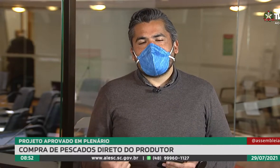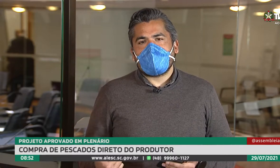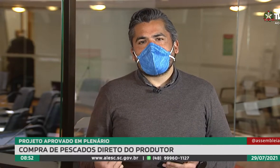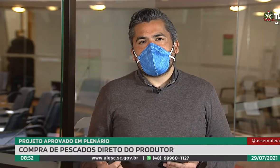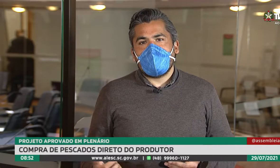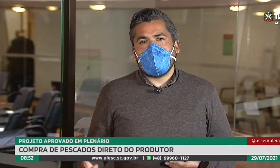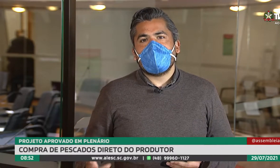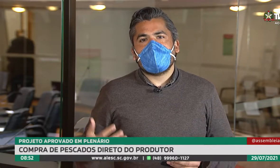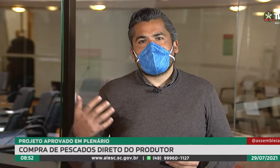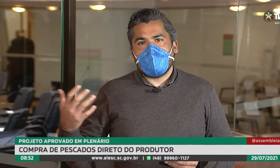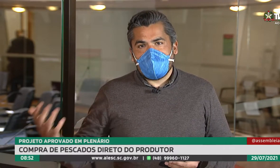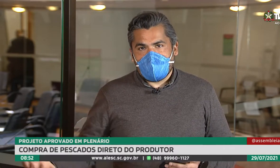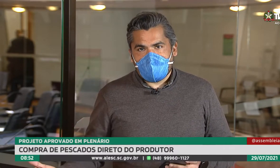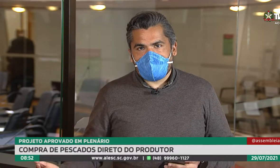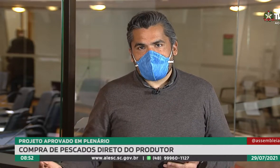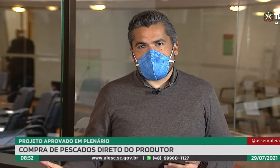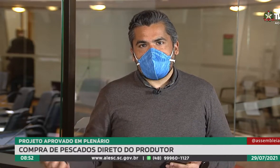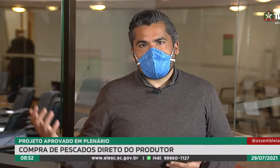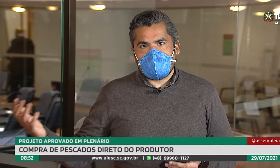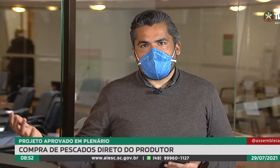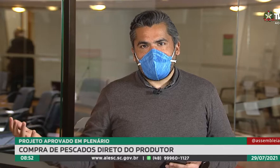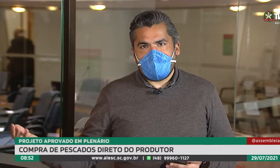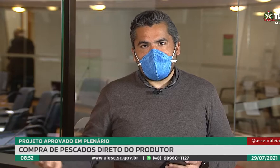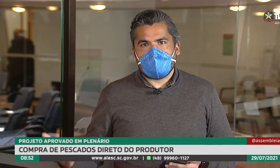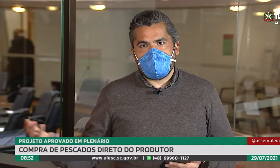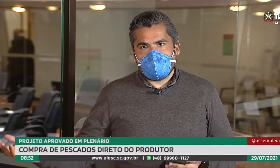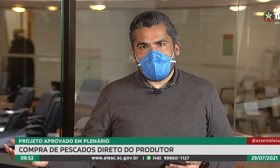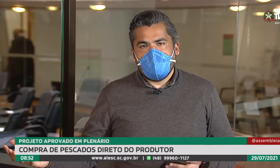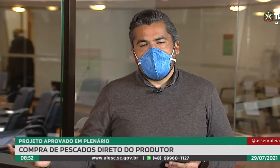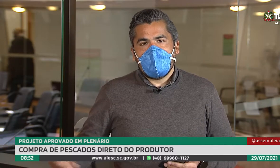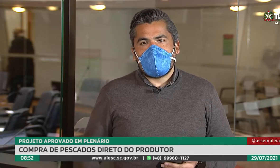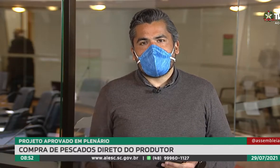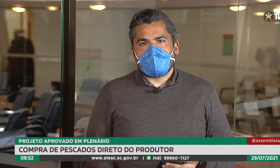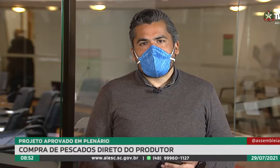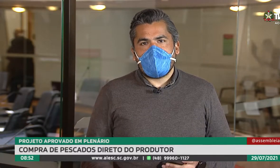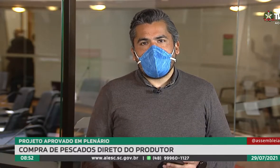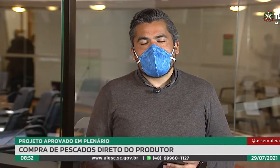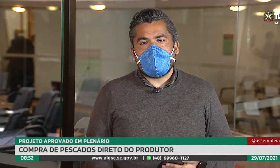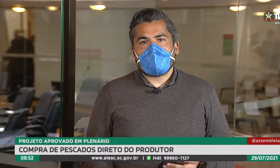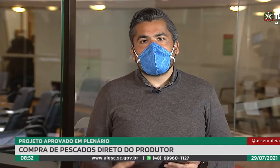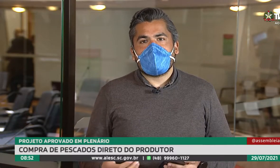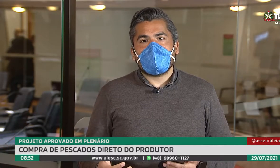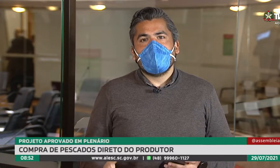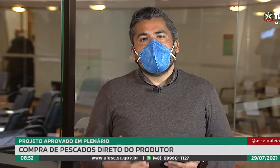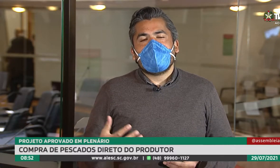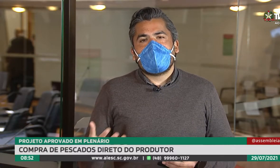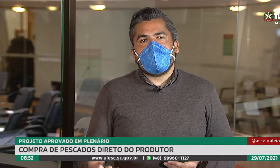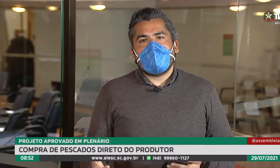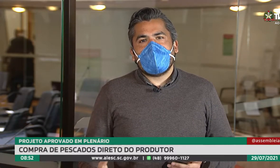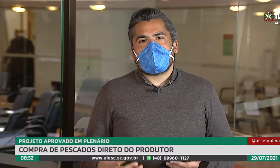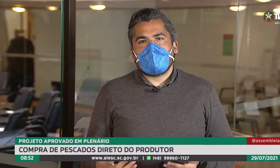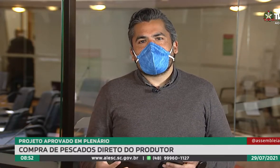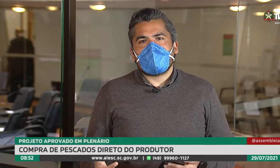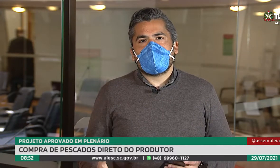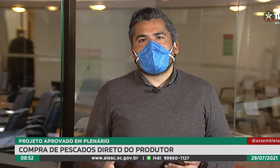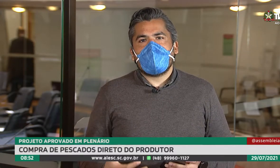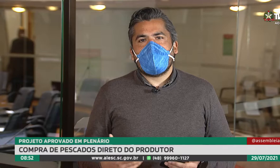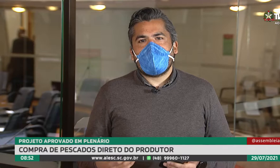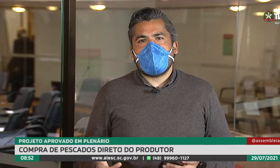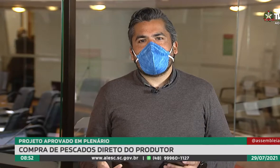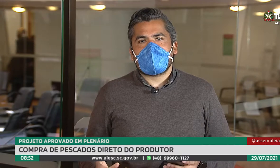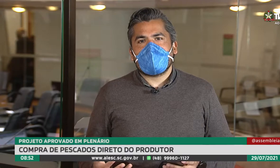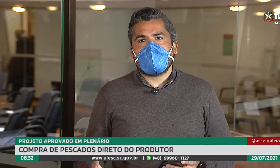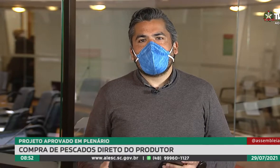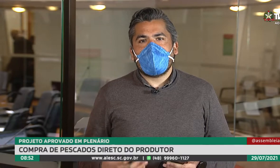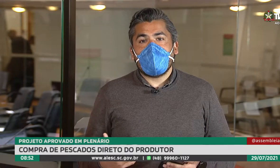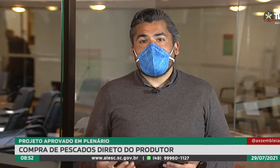votação, o deputado João Amin defendeu esse projeto aqui no plenário, defendeu para os outros parlamentares, dizendo que essa iniciativa,